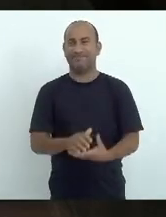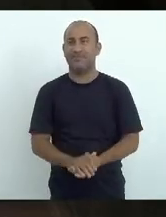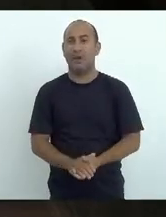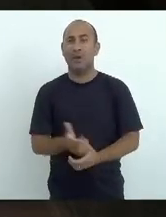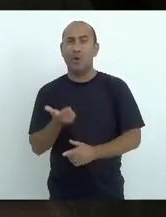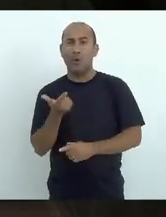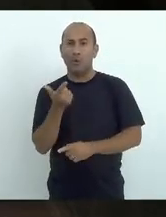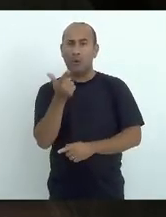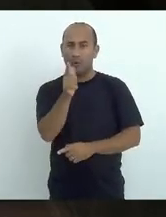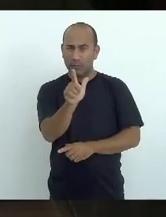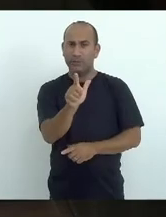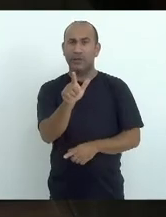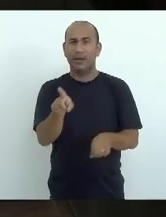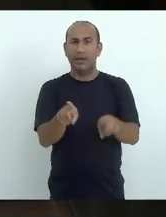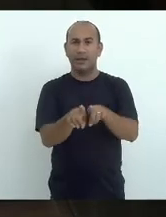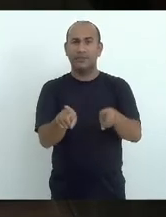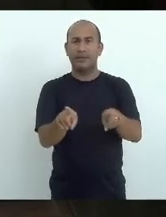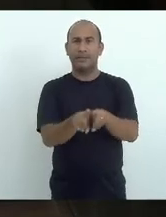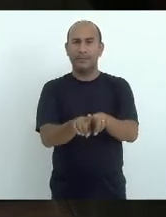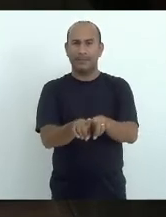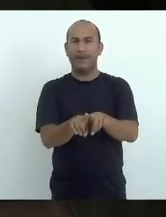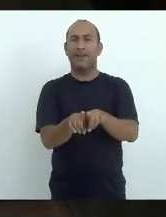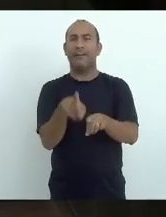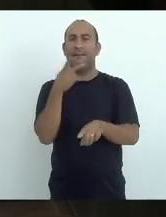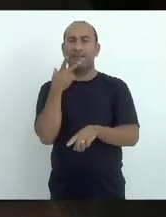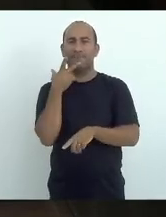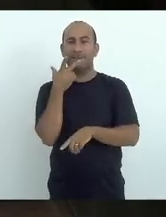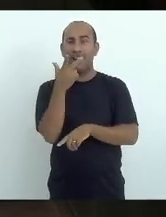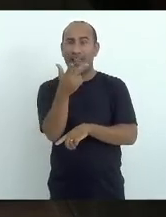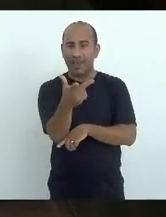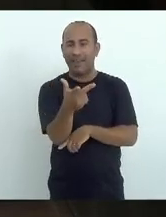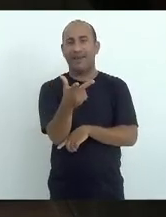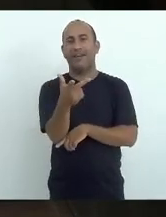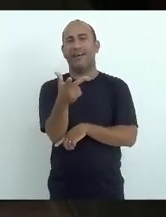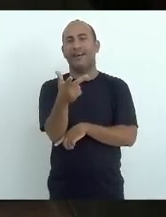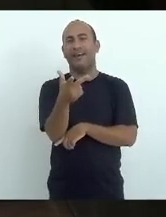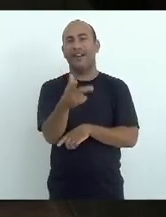segmentos, também da dita esquerda